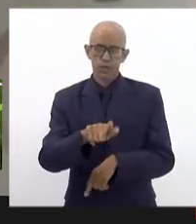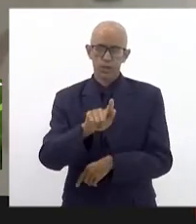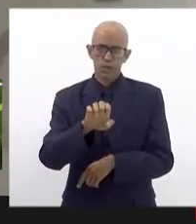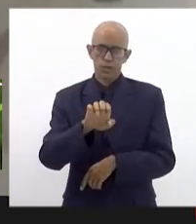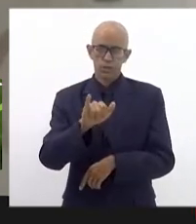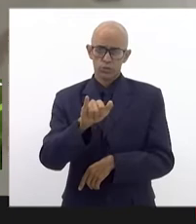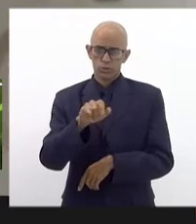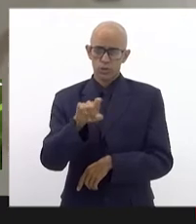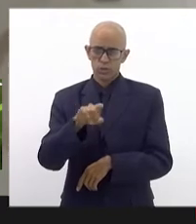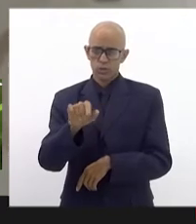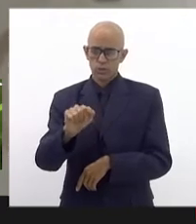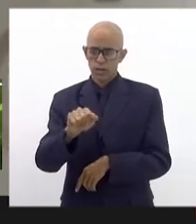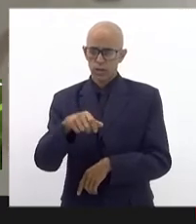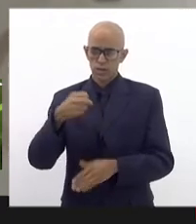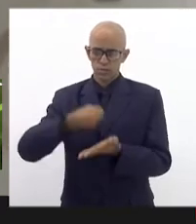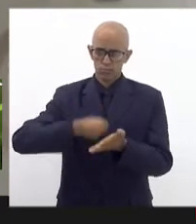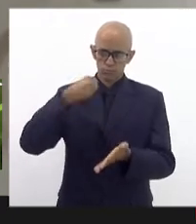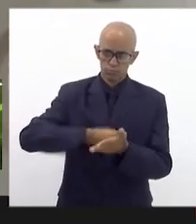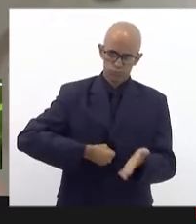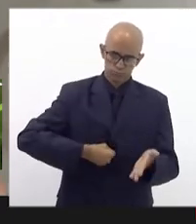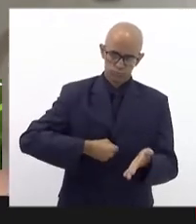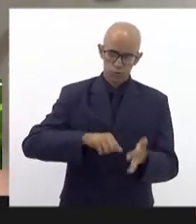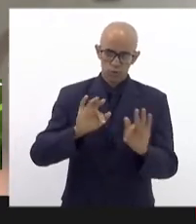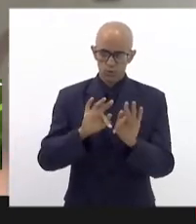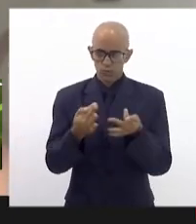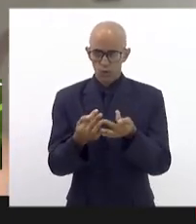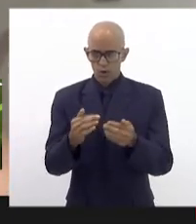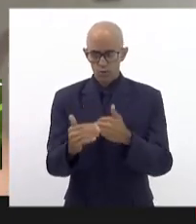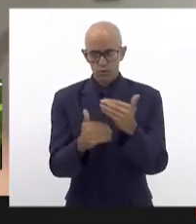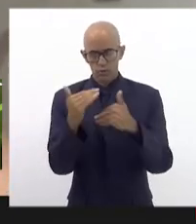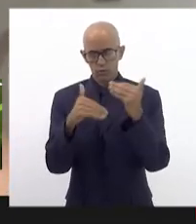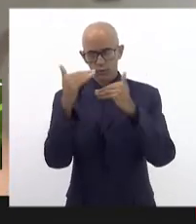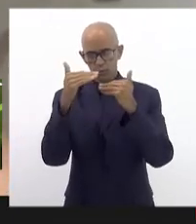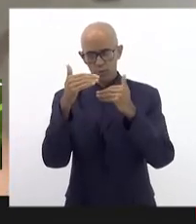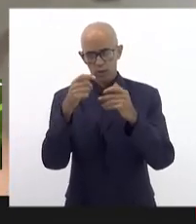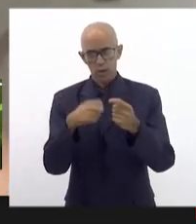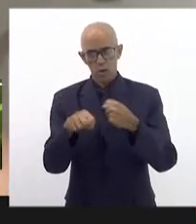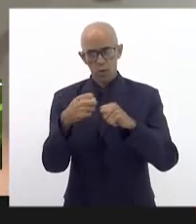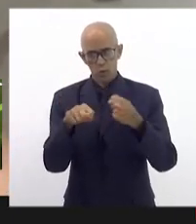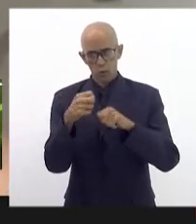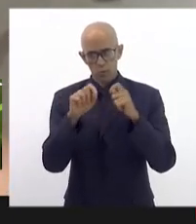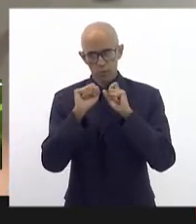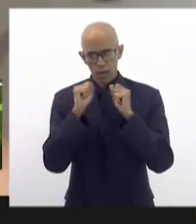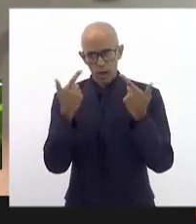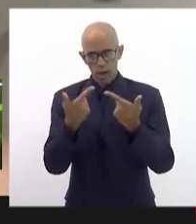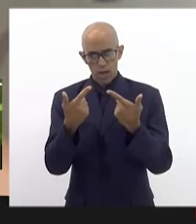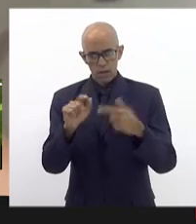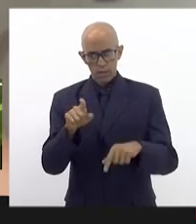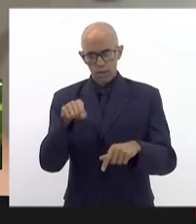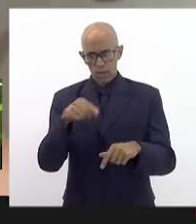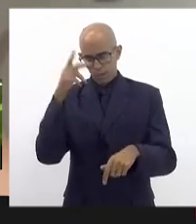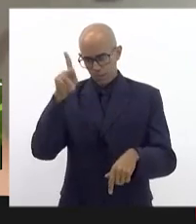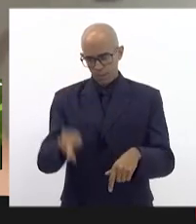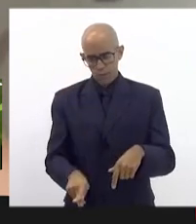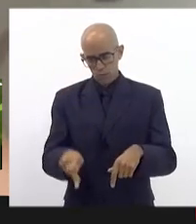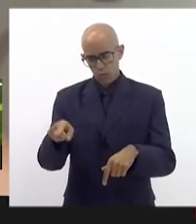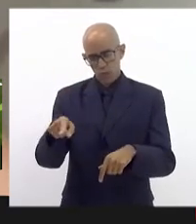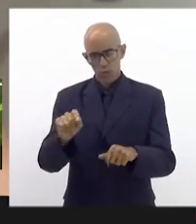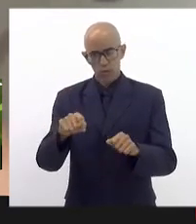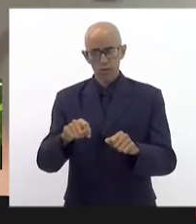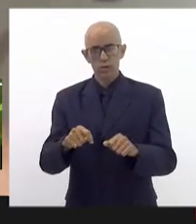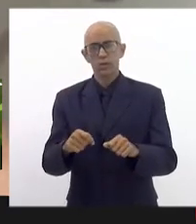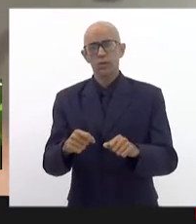guerreira nesse Fórum de Desenvolvimento Econômico da Alerj, uma pessoa que empreende